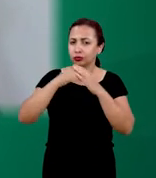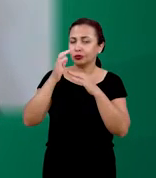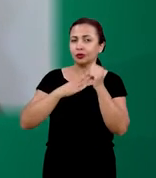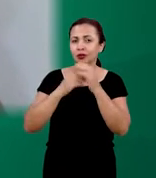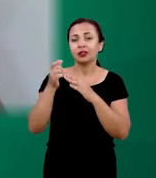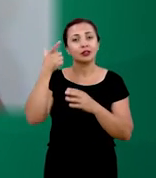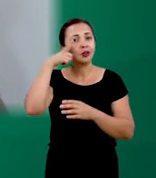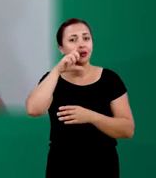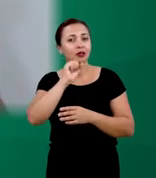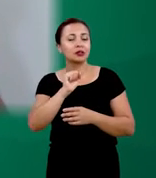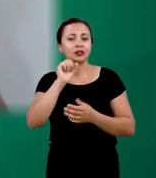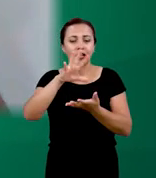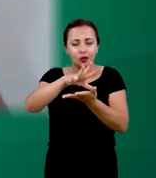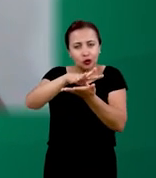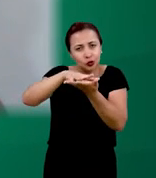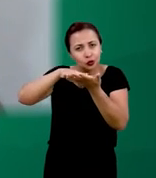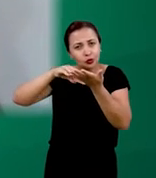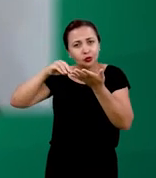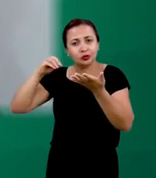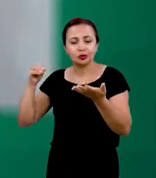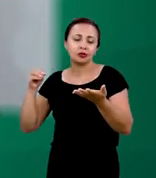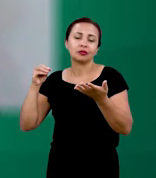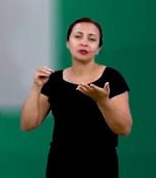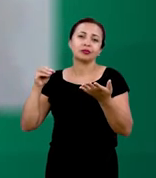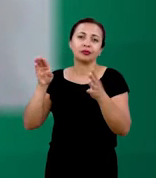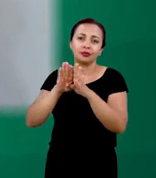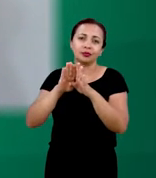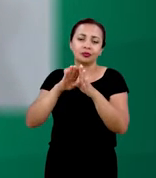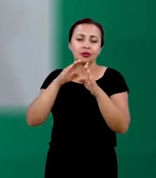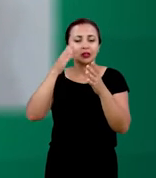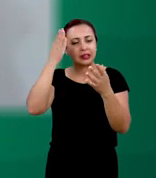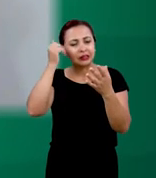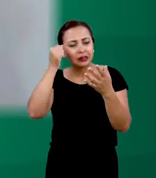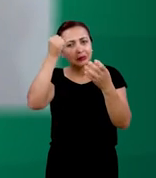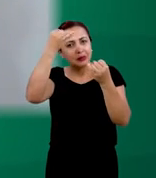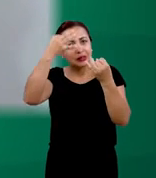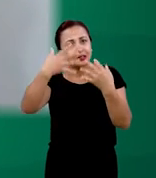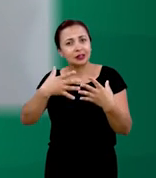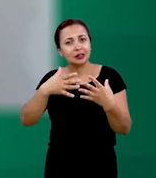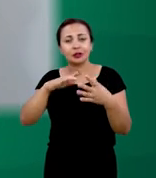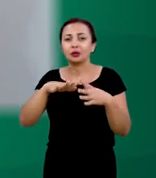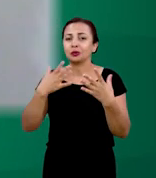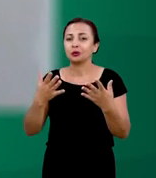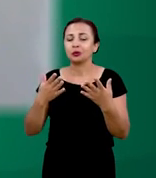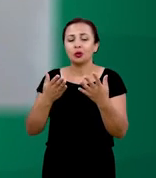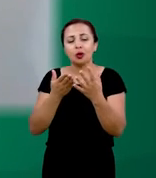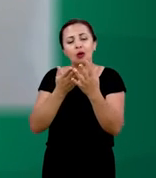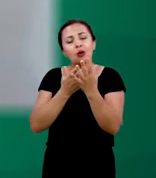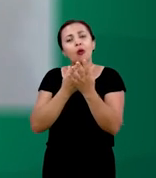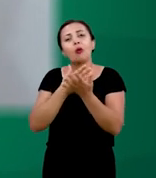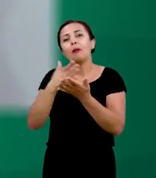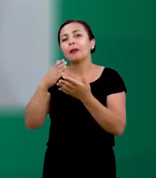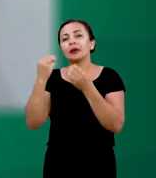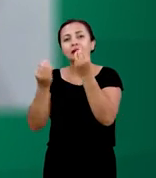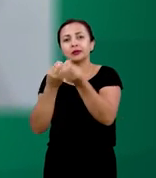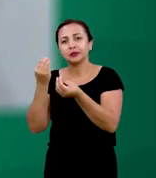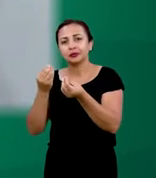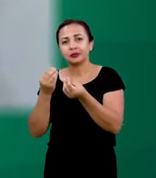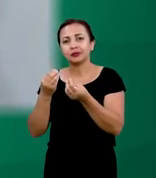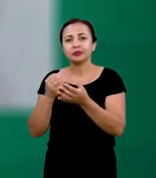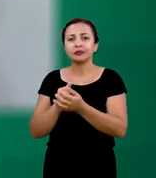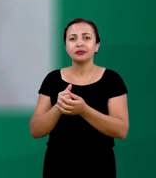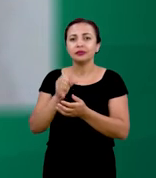que vão conseguir extrair e identificar quais são os princípios ativos, ou seja,